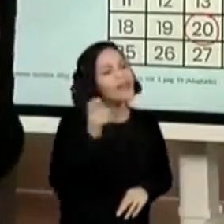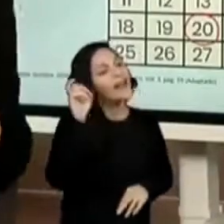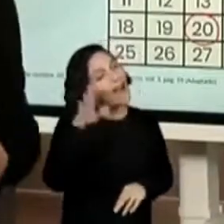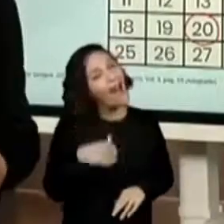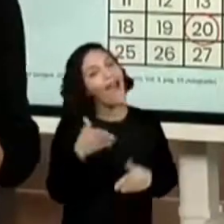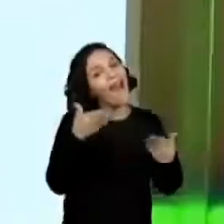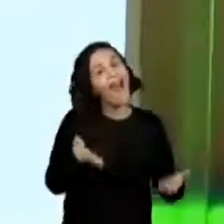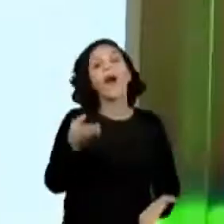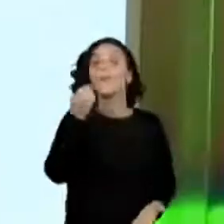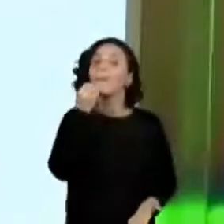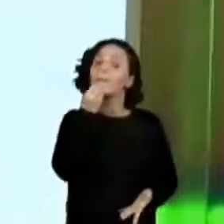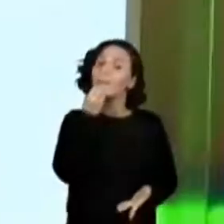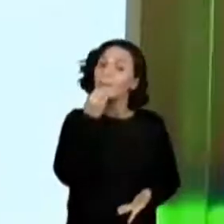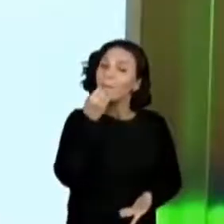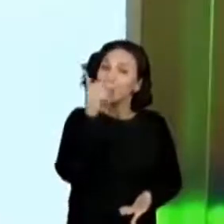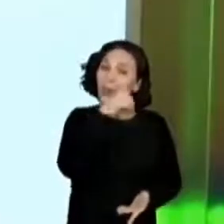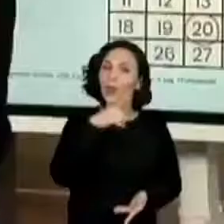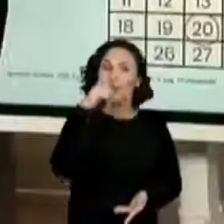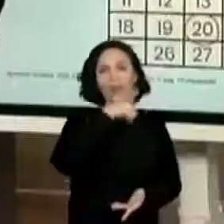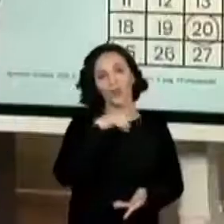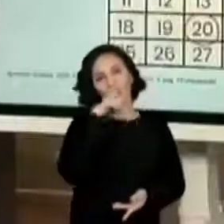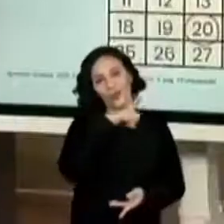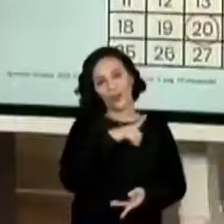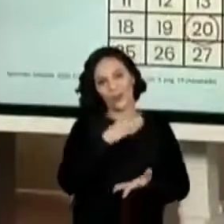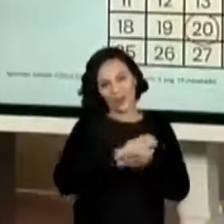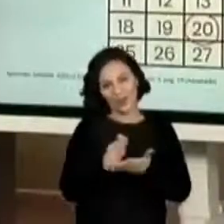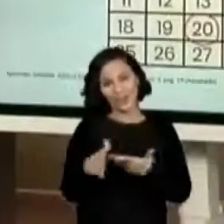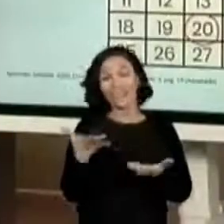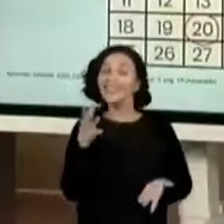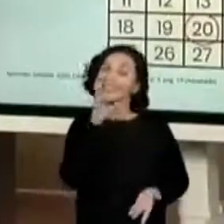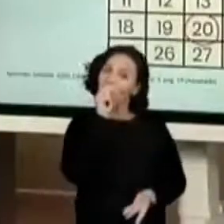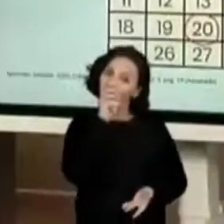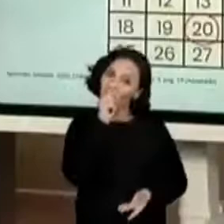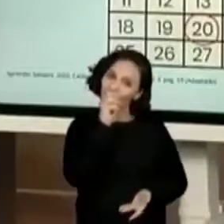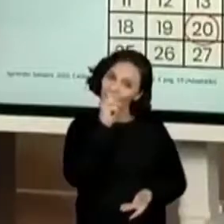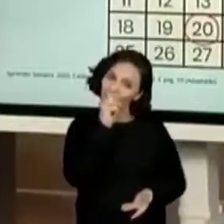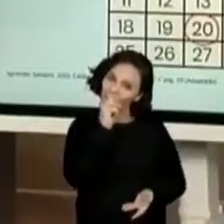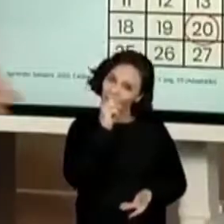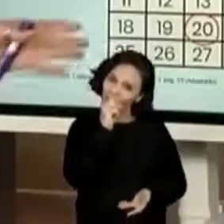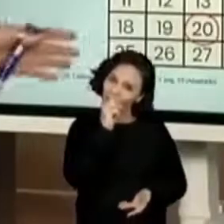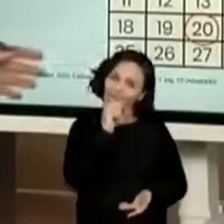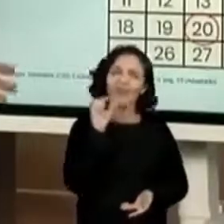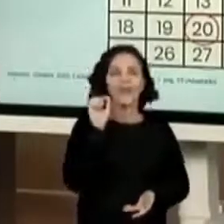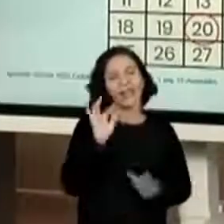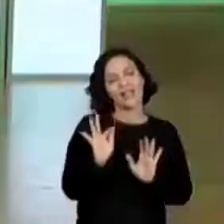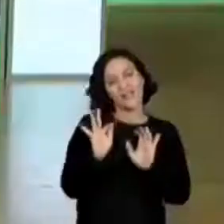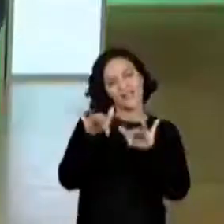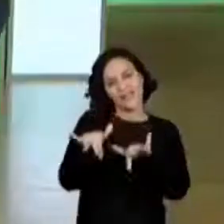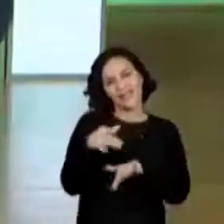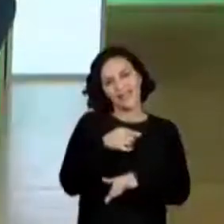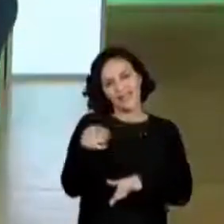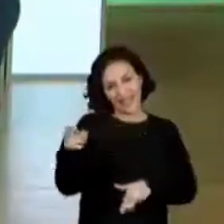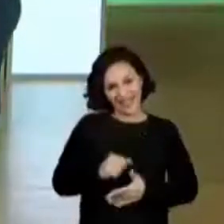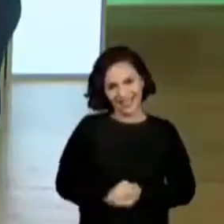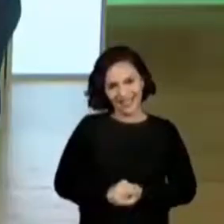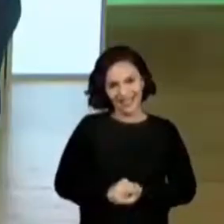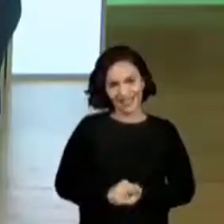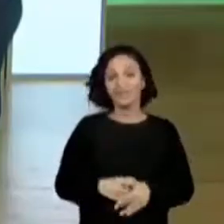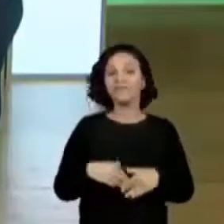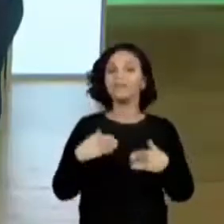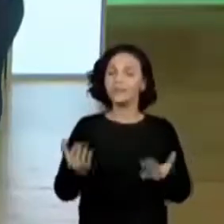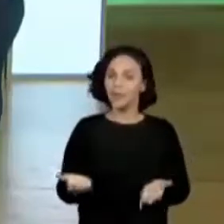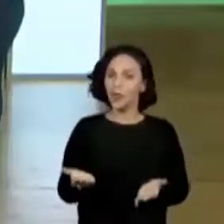já. Boa semana, né? E no sábado a gente termina, né, a semana. Olhando